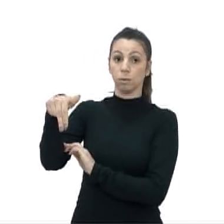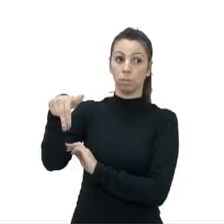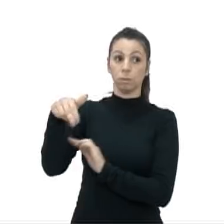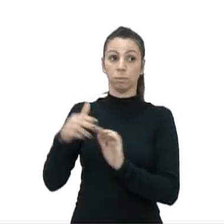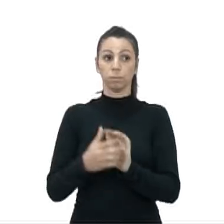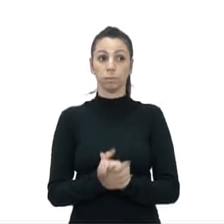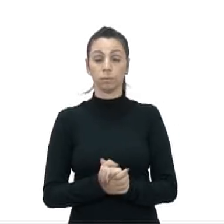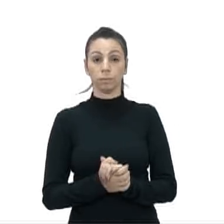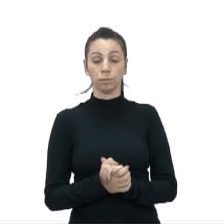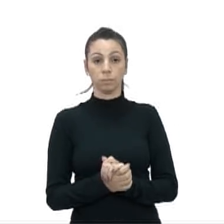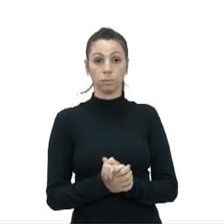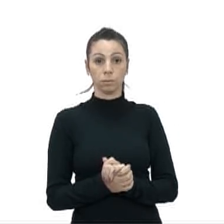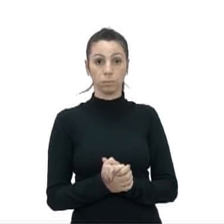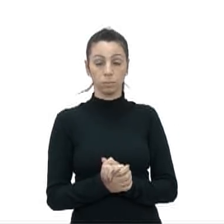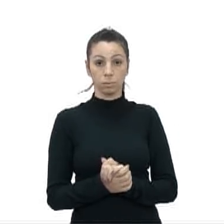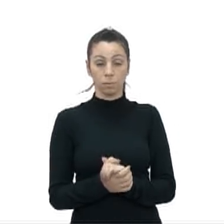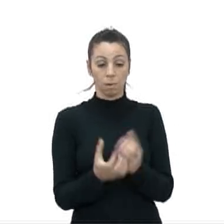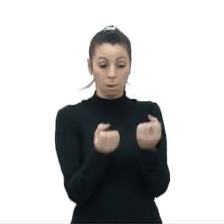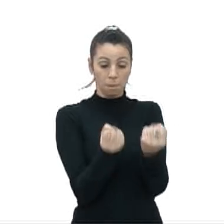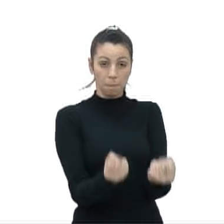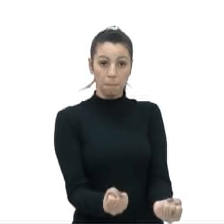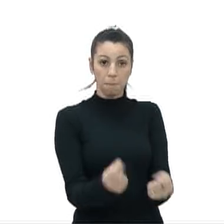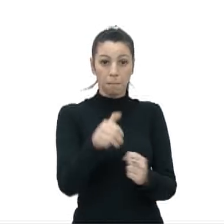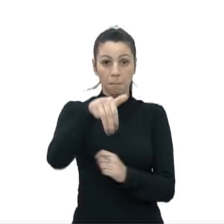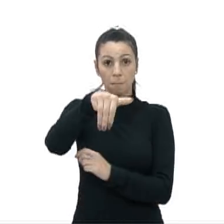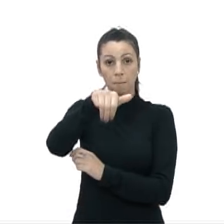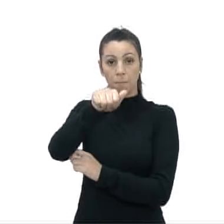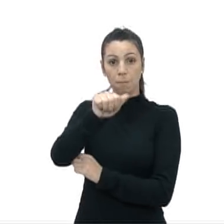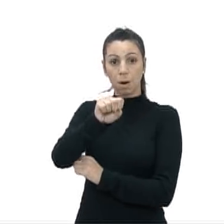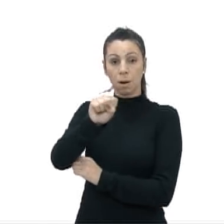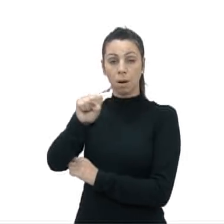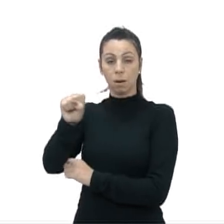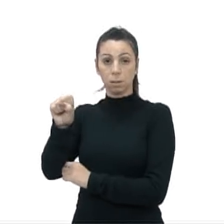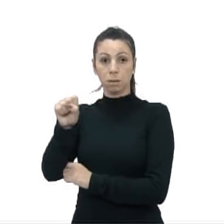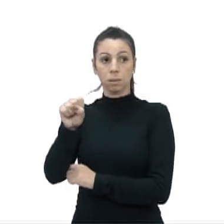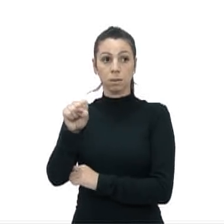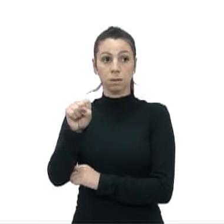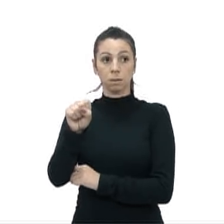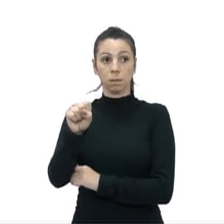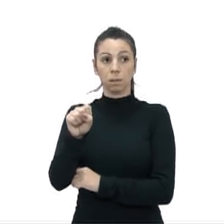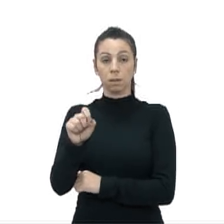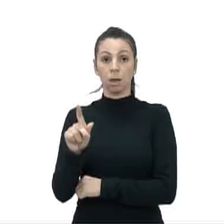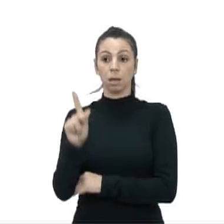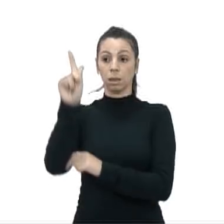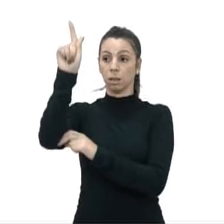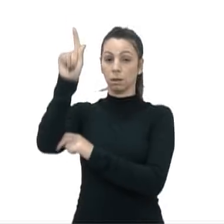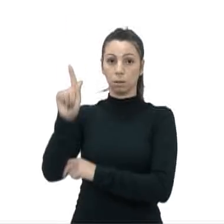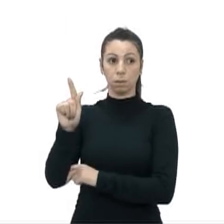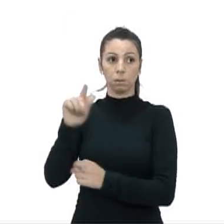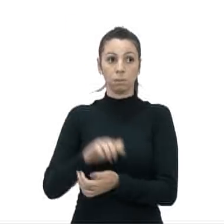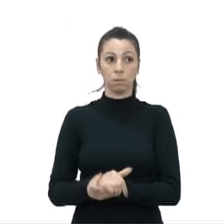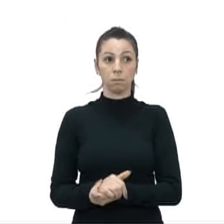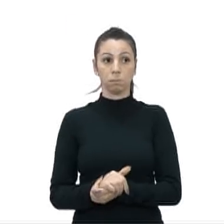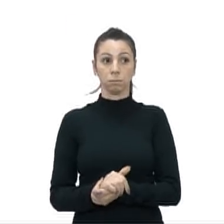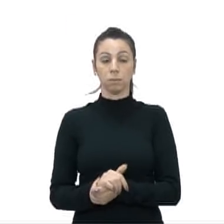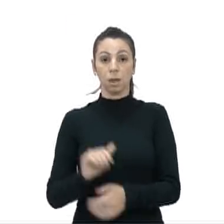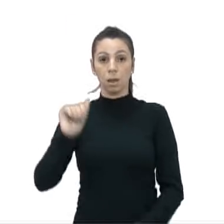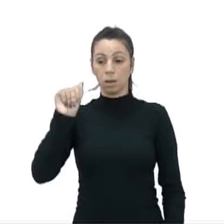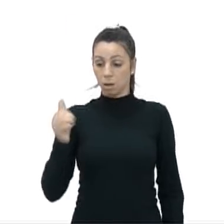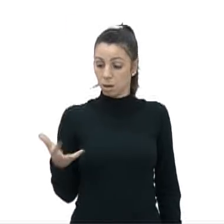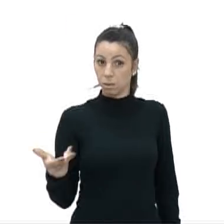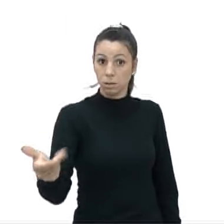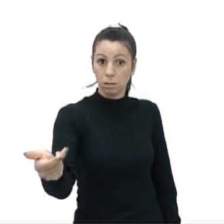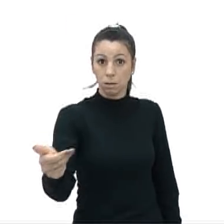nós temos a massa, que ela é em quilograma, e a aceleração em metros por segundo ao quadrado.